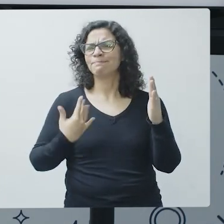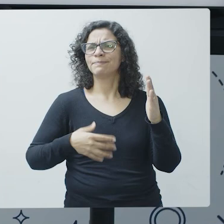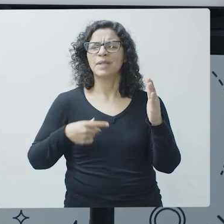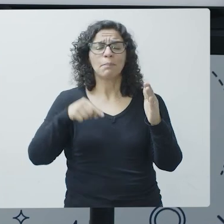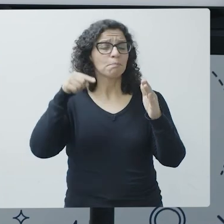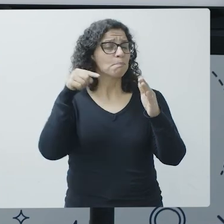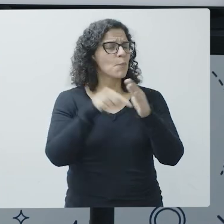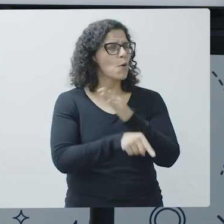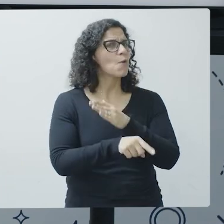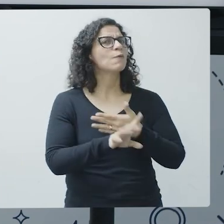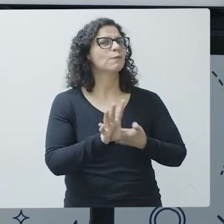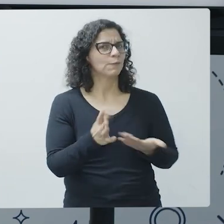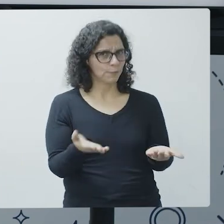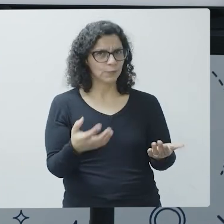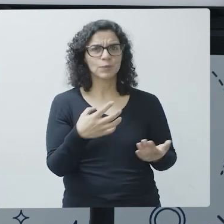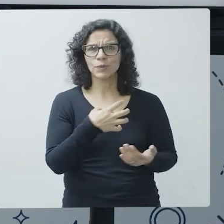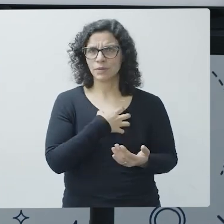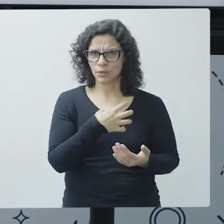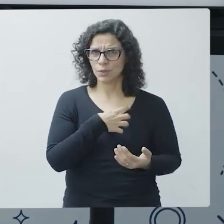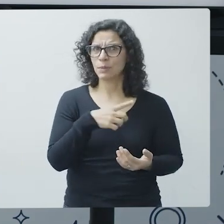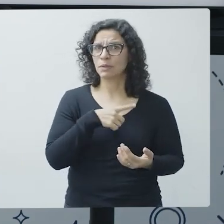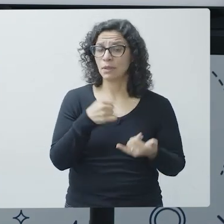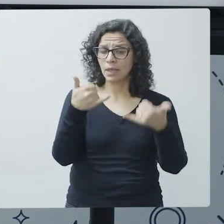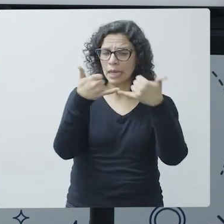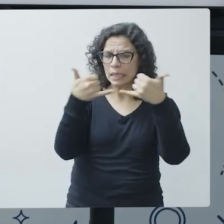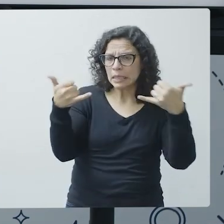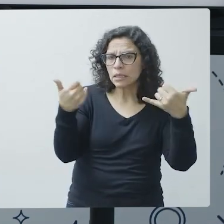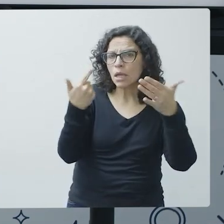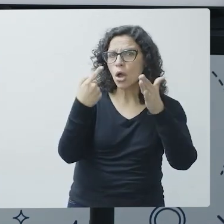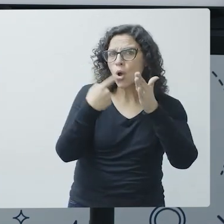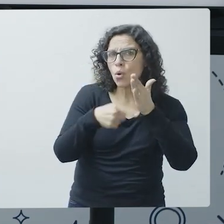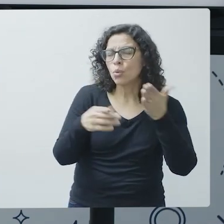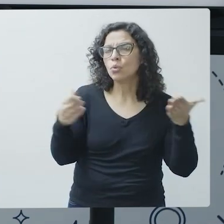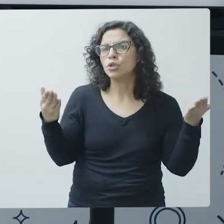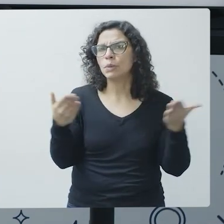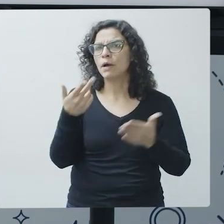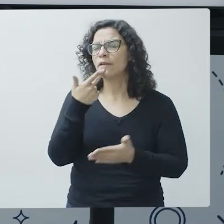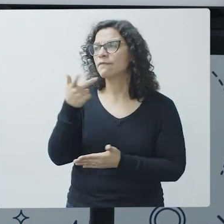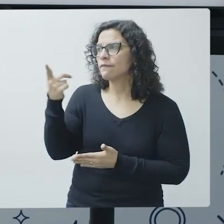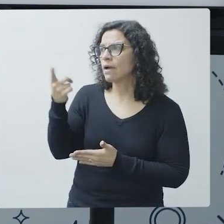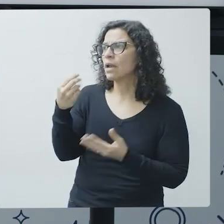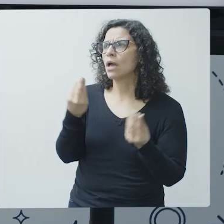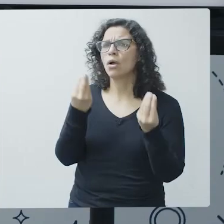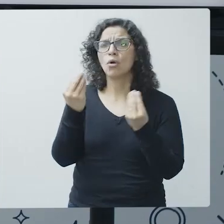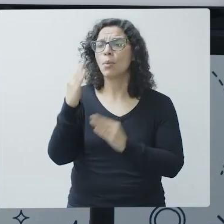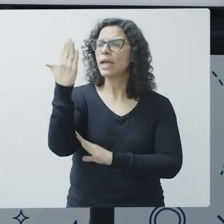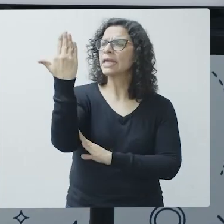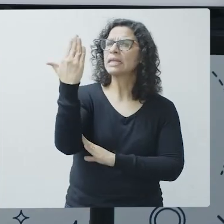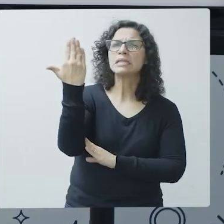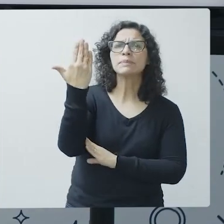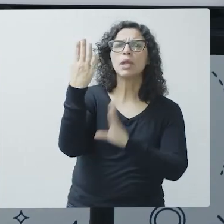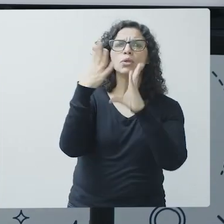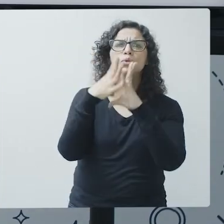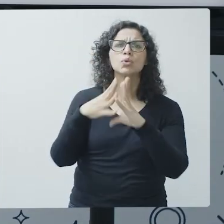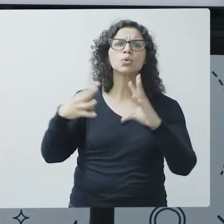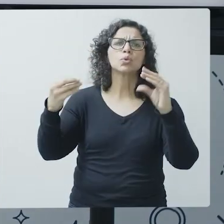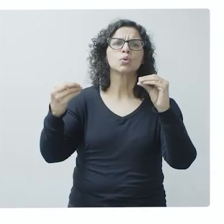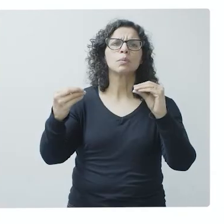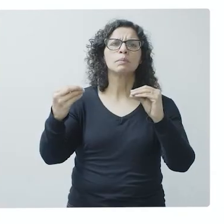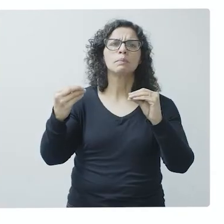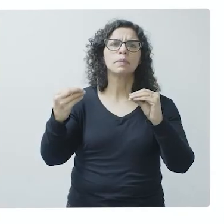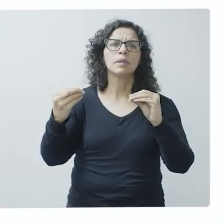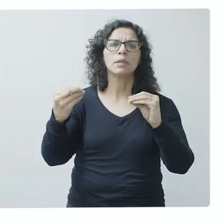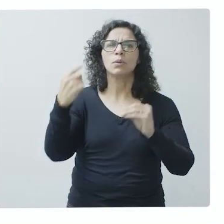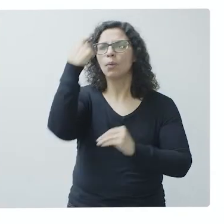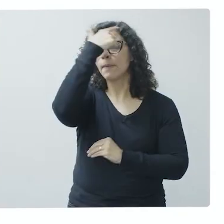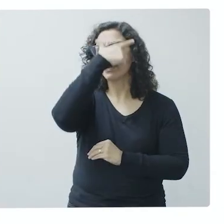muito profundo. E esses últimos versos dela, quando ela diz: "Em que espelho ficou perdida